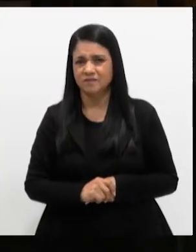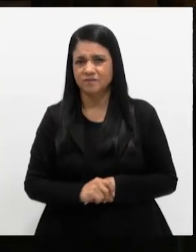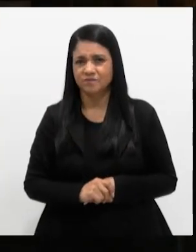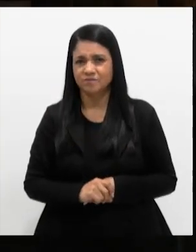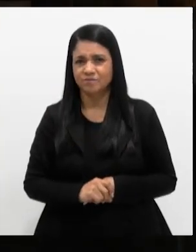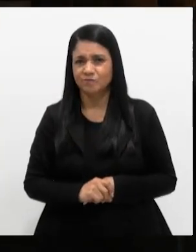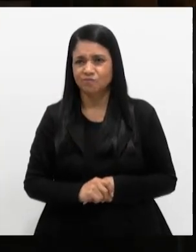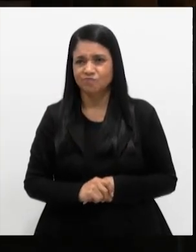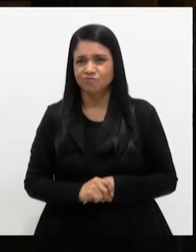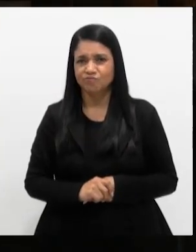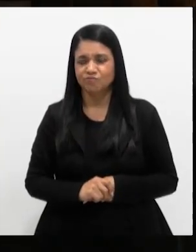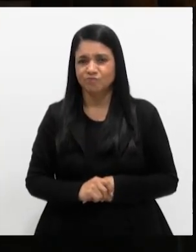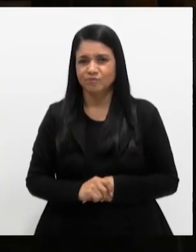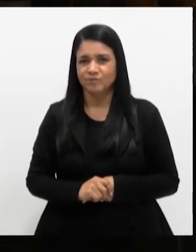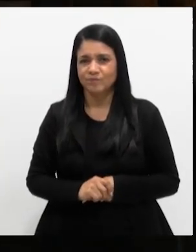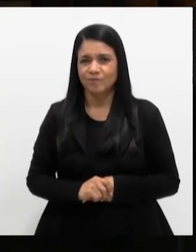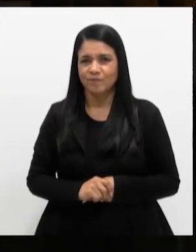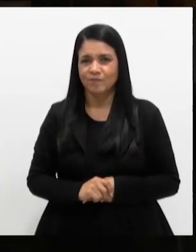Sequer